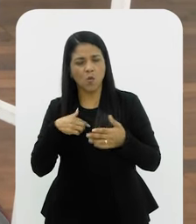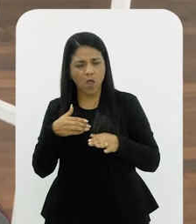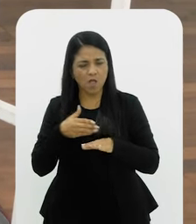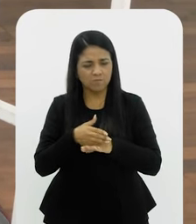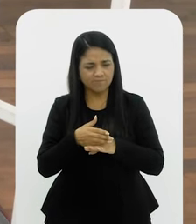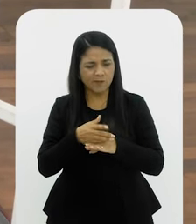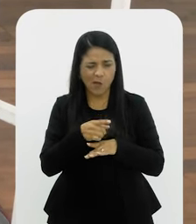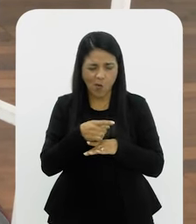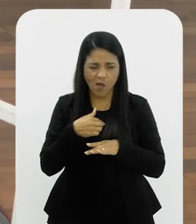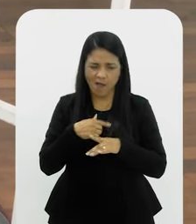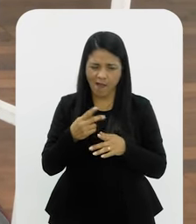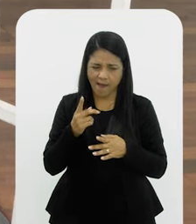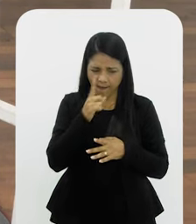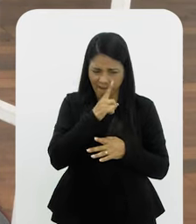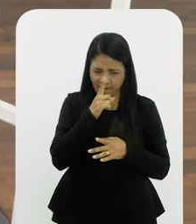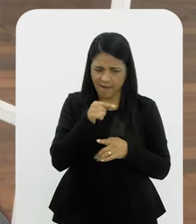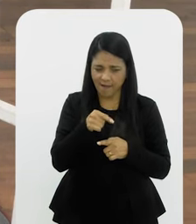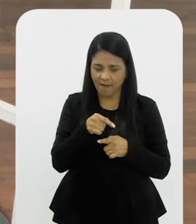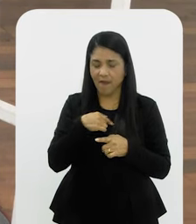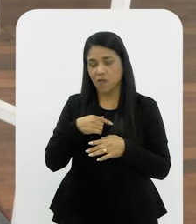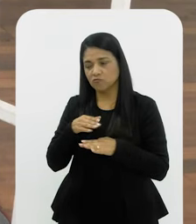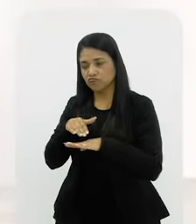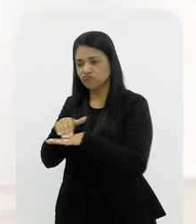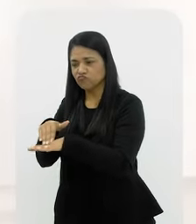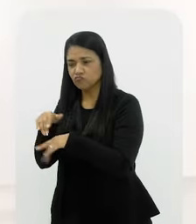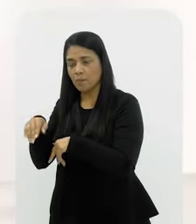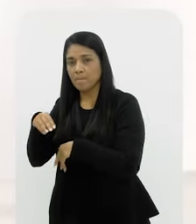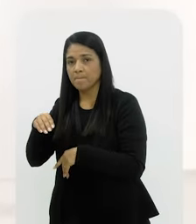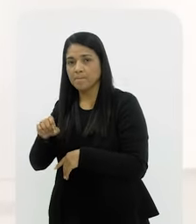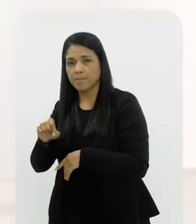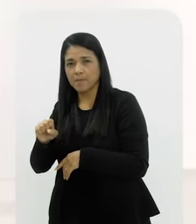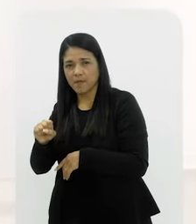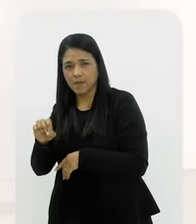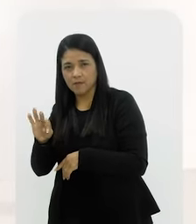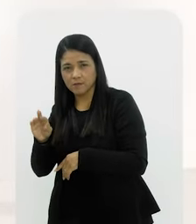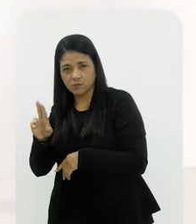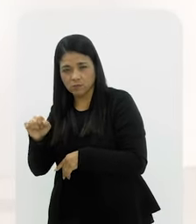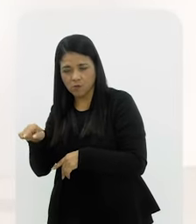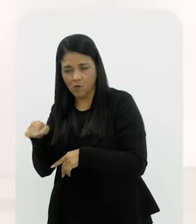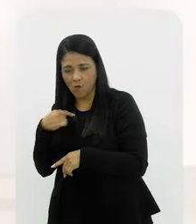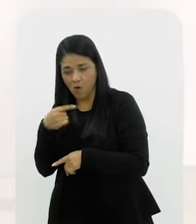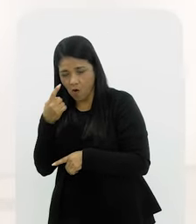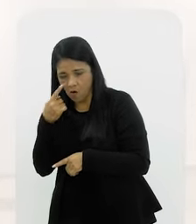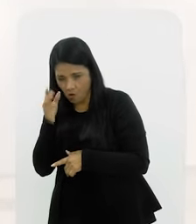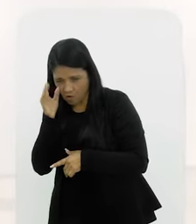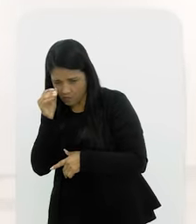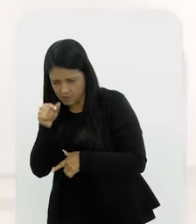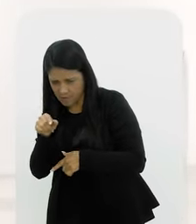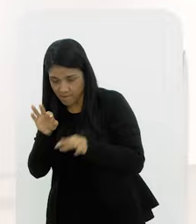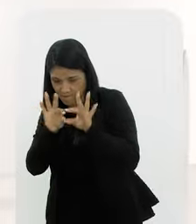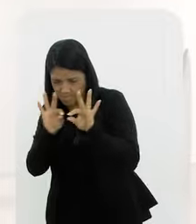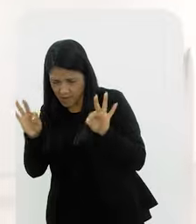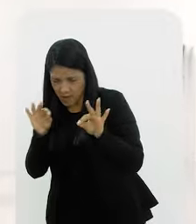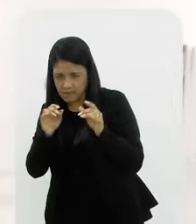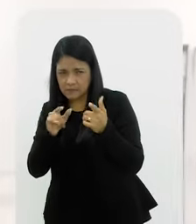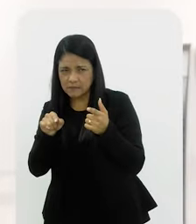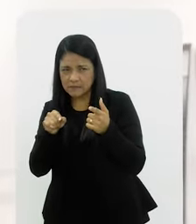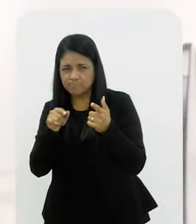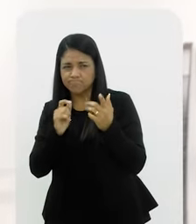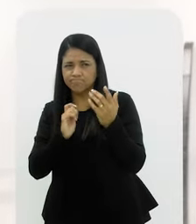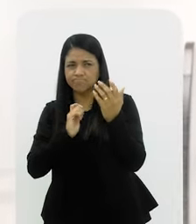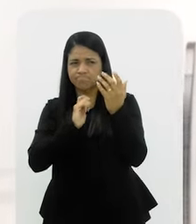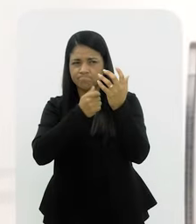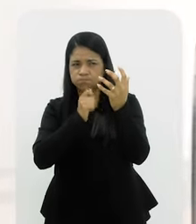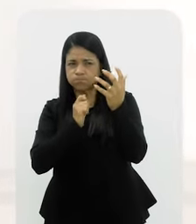uma coisa errada, tem uma coisa, olha... Então chega o mestre, observa com detalhe aqui, no lugar tal, tem uma frase